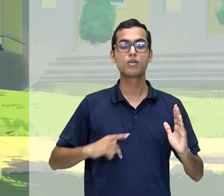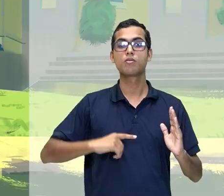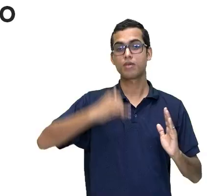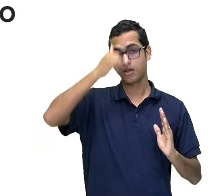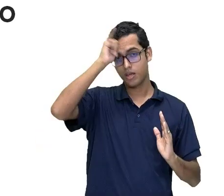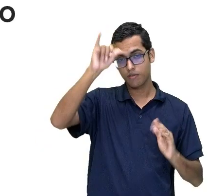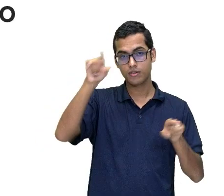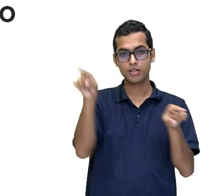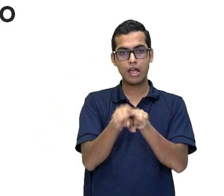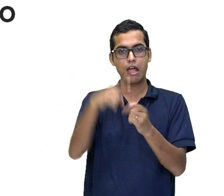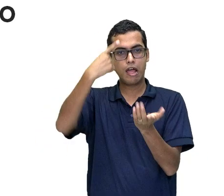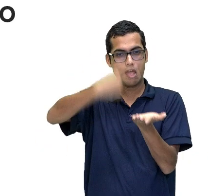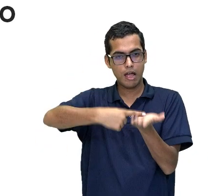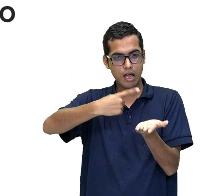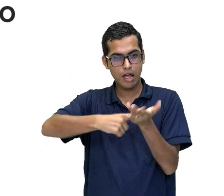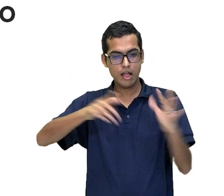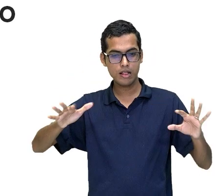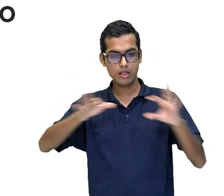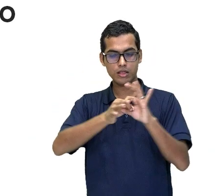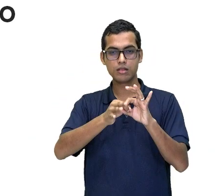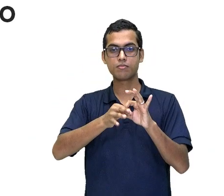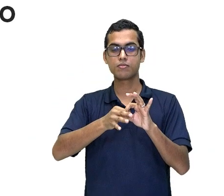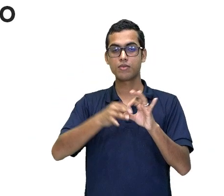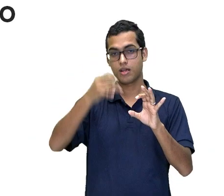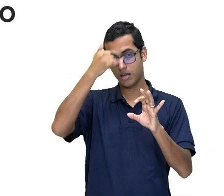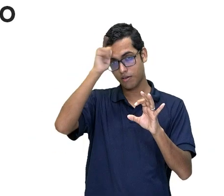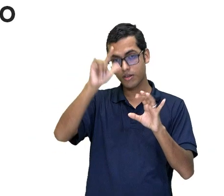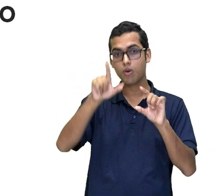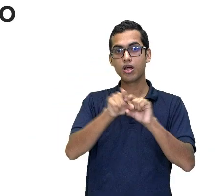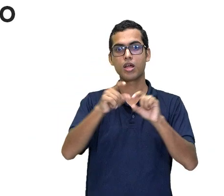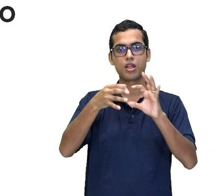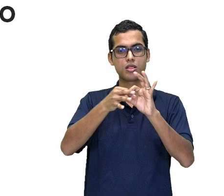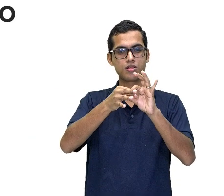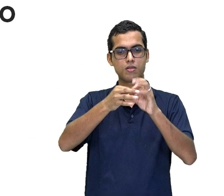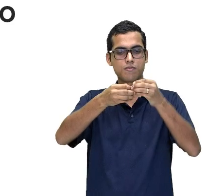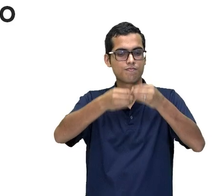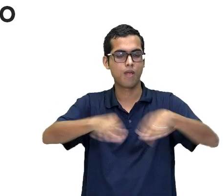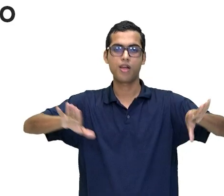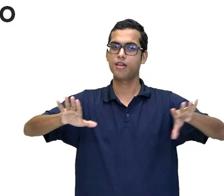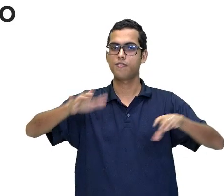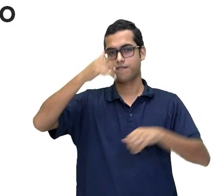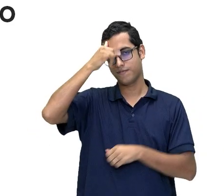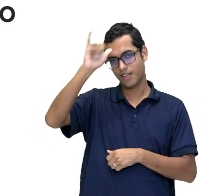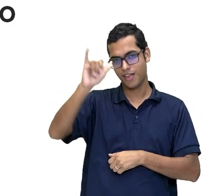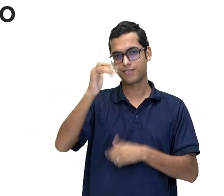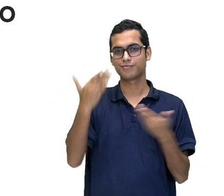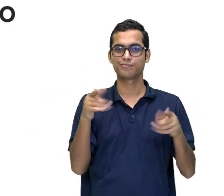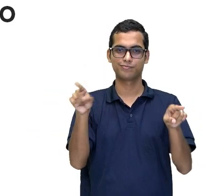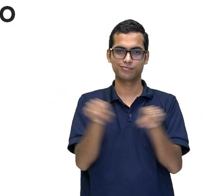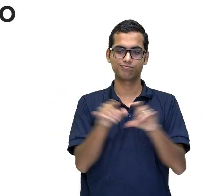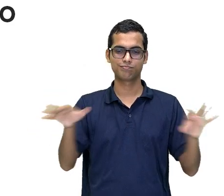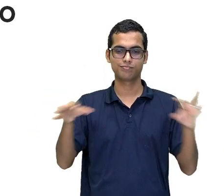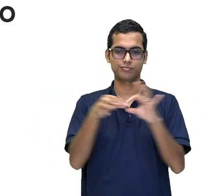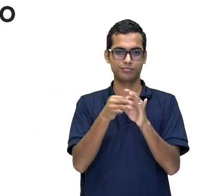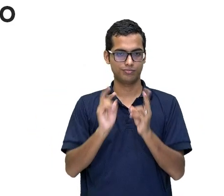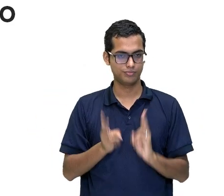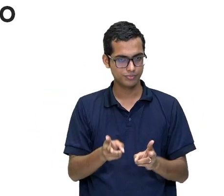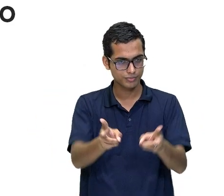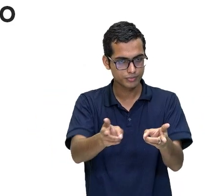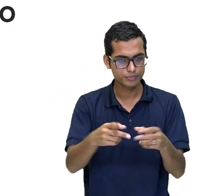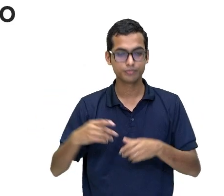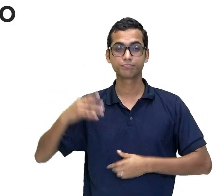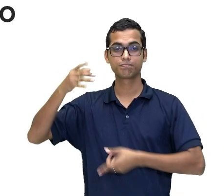adiante. Vamos ver então o que o texto fala para a gente. Política do café com leite. Política do café com leite é